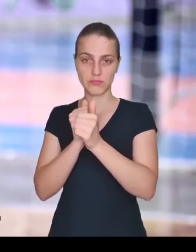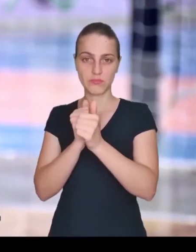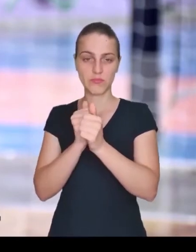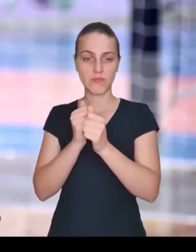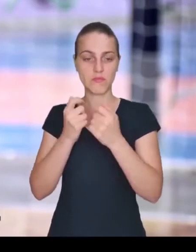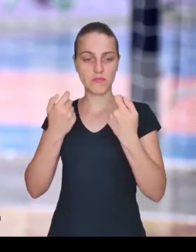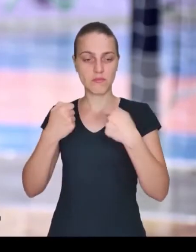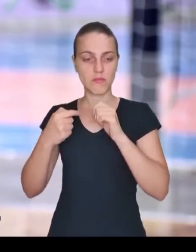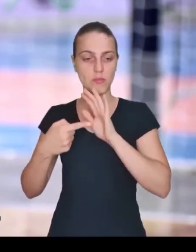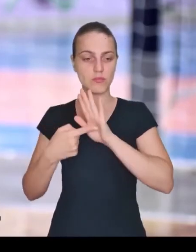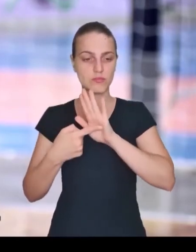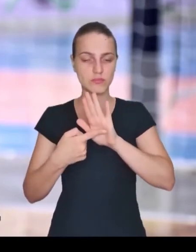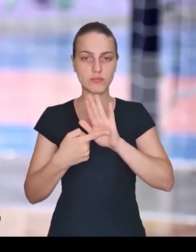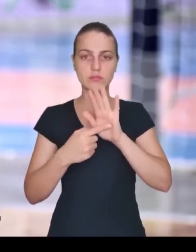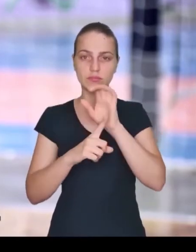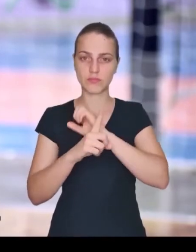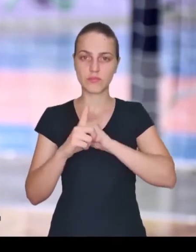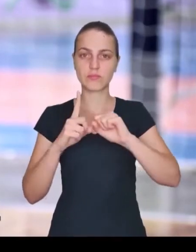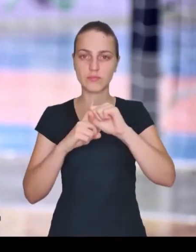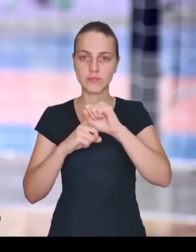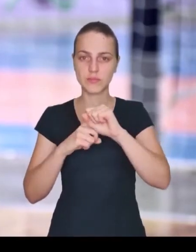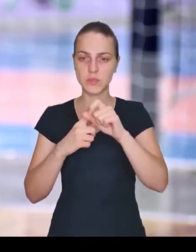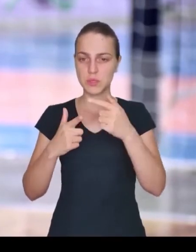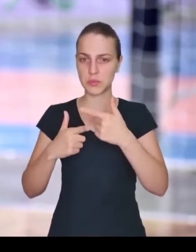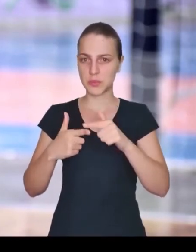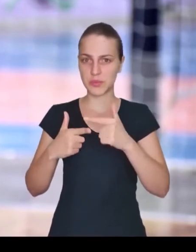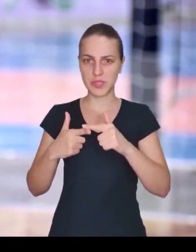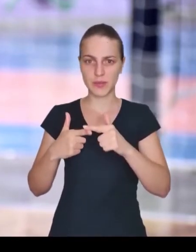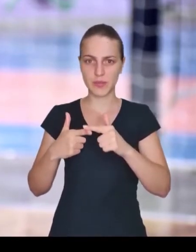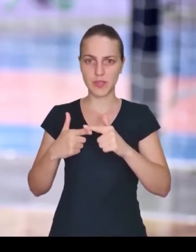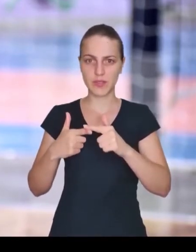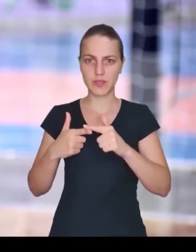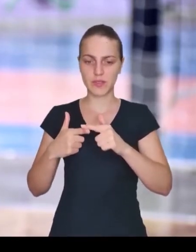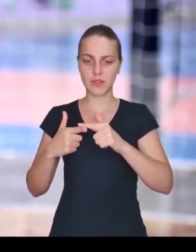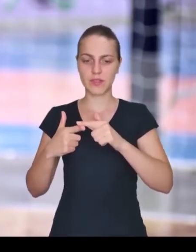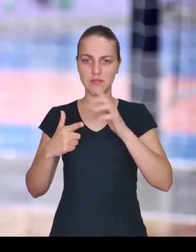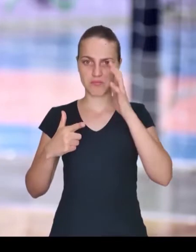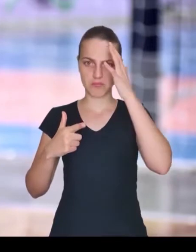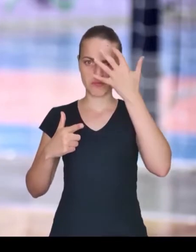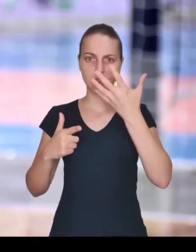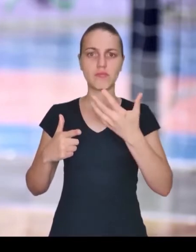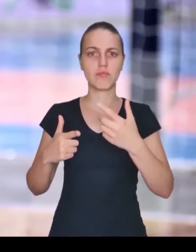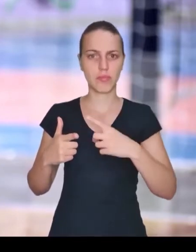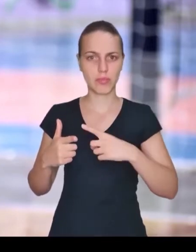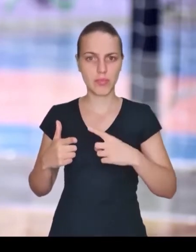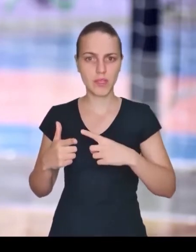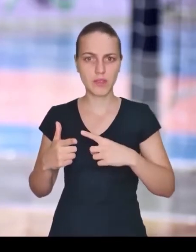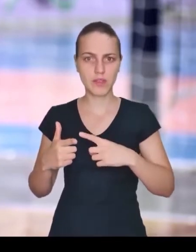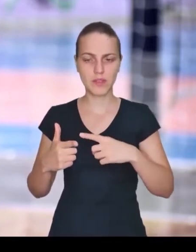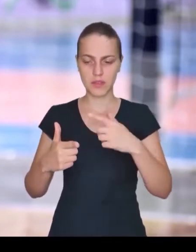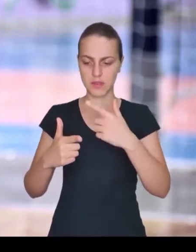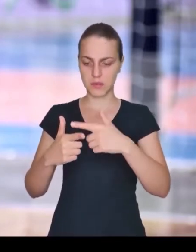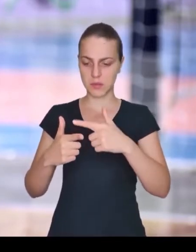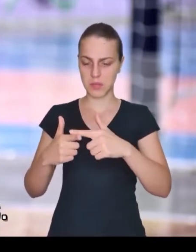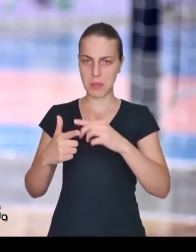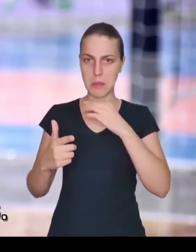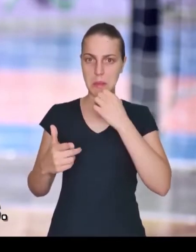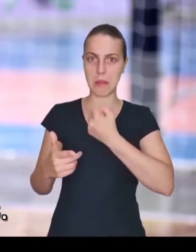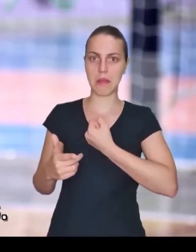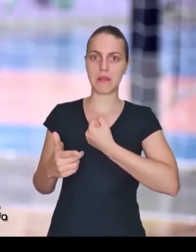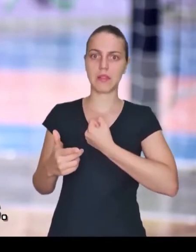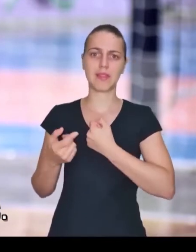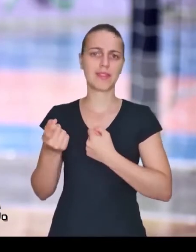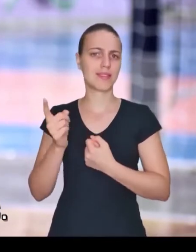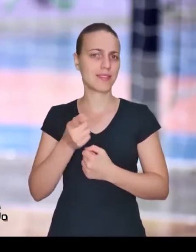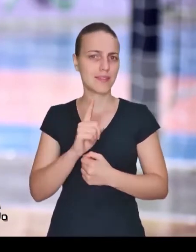existe problema o problema não mata a pessoa. O que mata a pessoa é ela não enxergar que ela consegue superar aquele problema. Lógico,